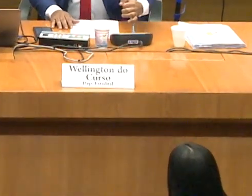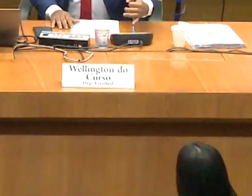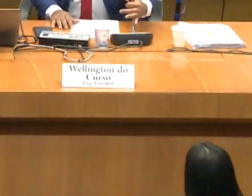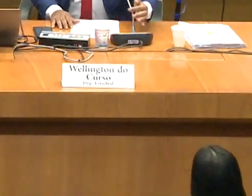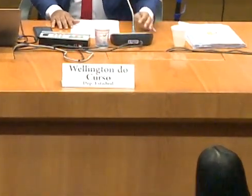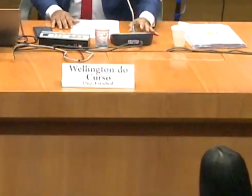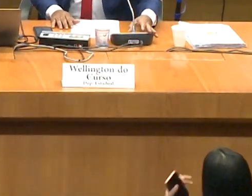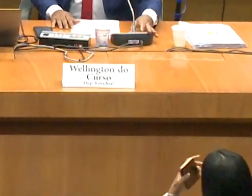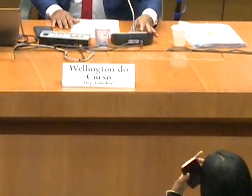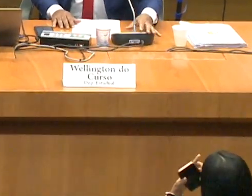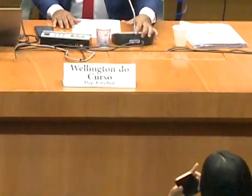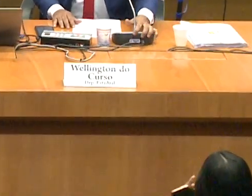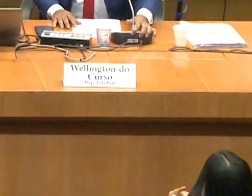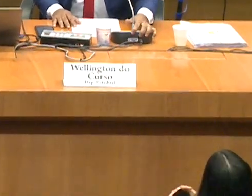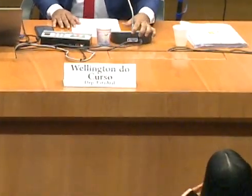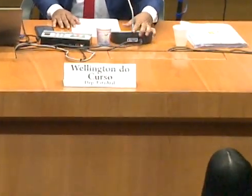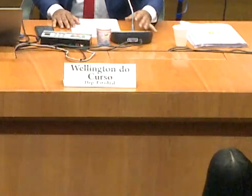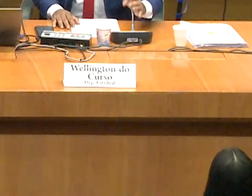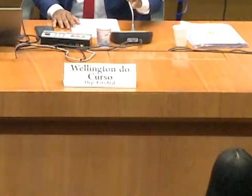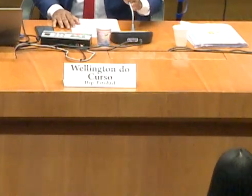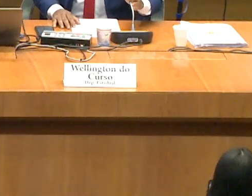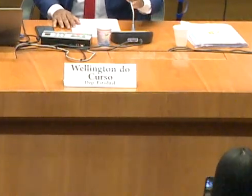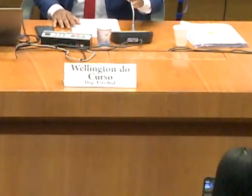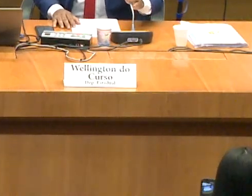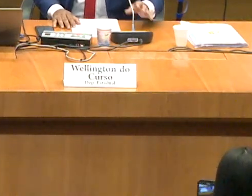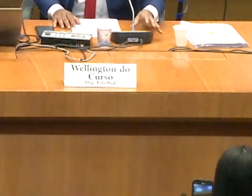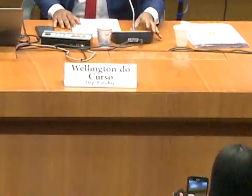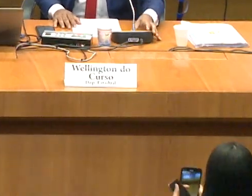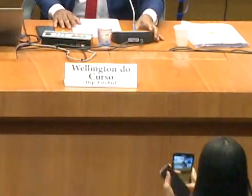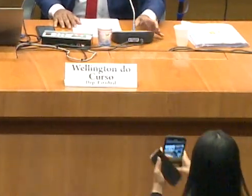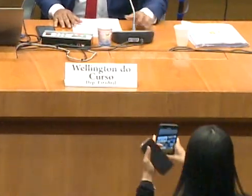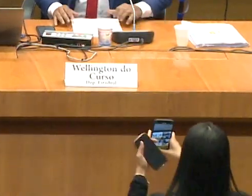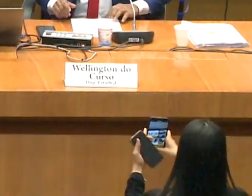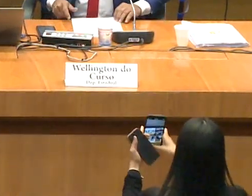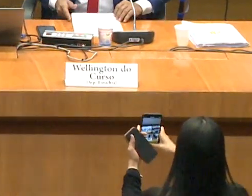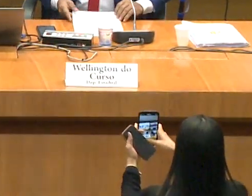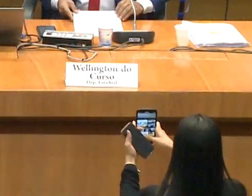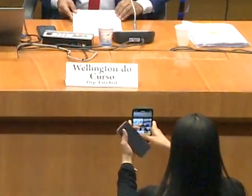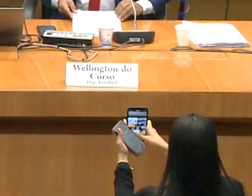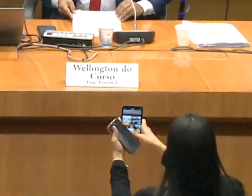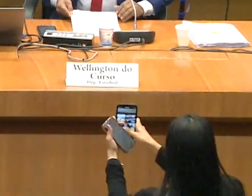em exercício para a leitura do texto bíblico e da ata da sessão anterior.